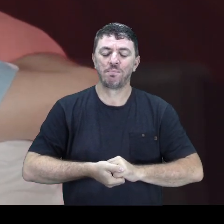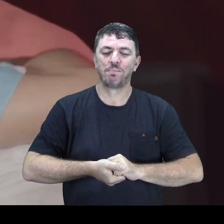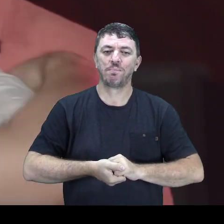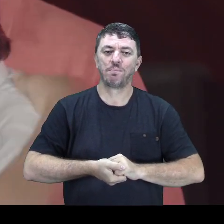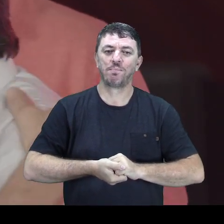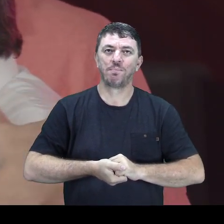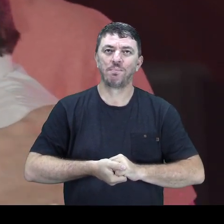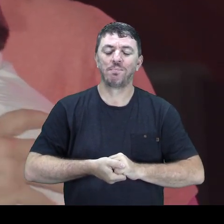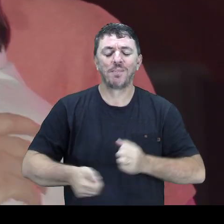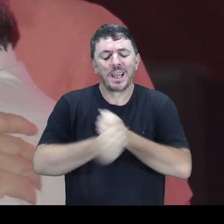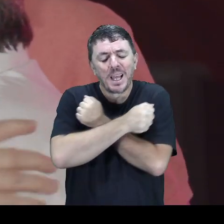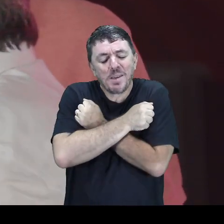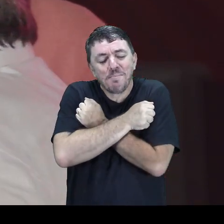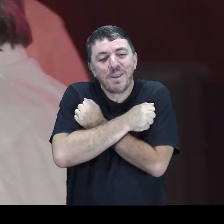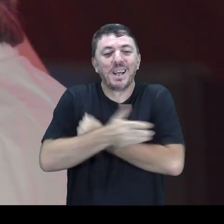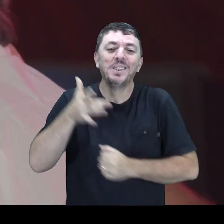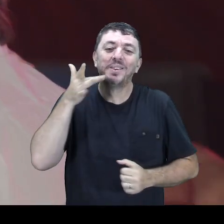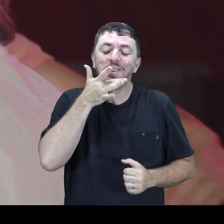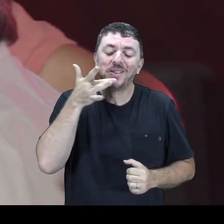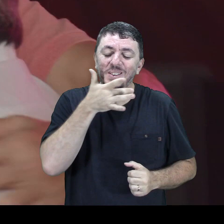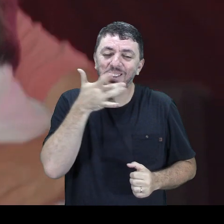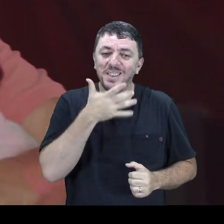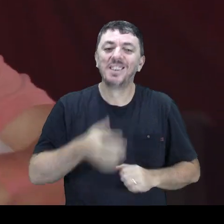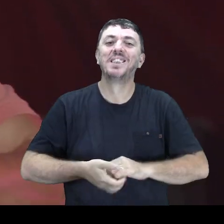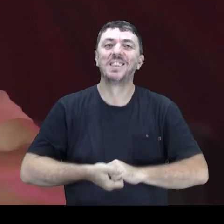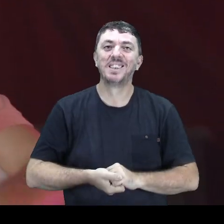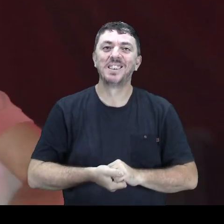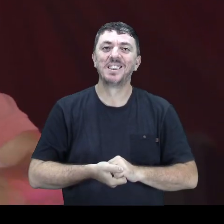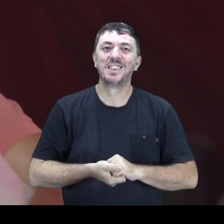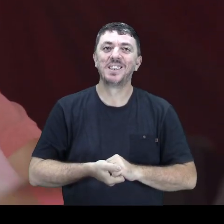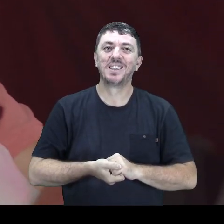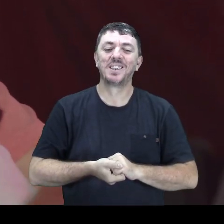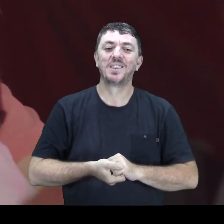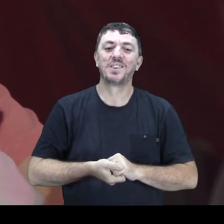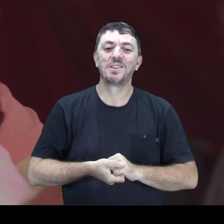Que abraço gostoso. Aê, Zezão!